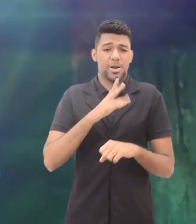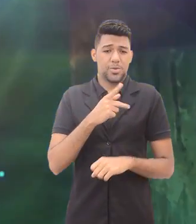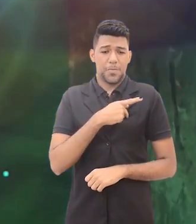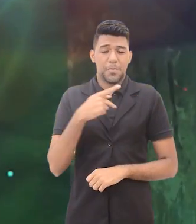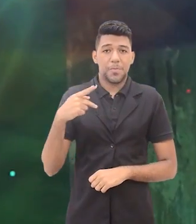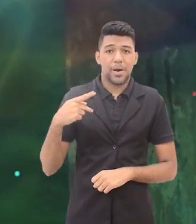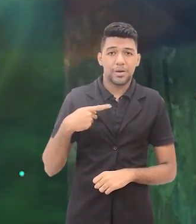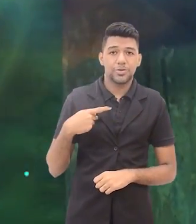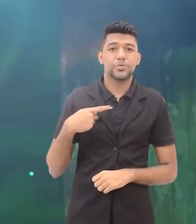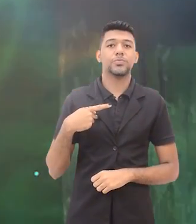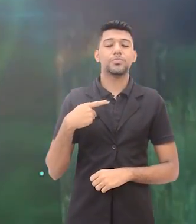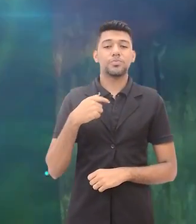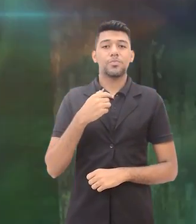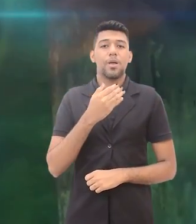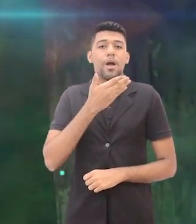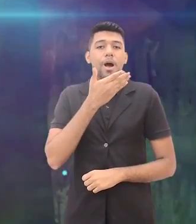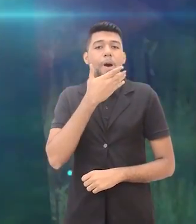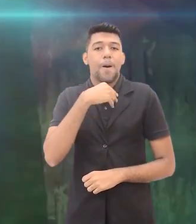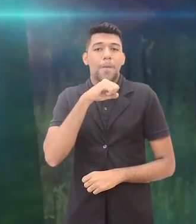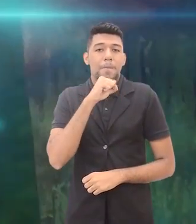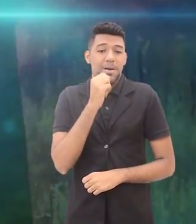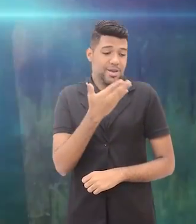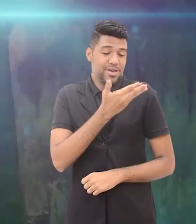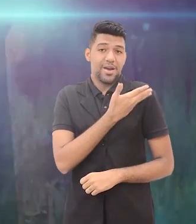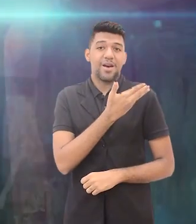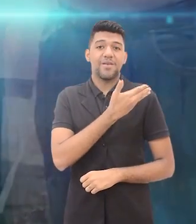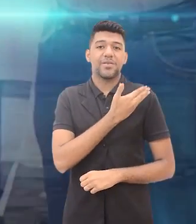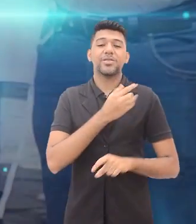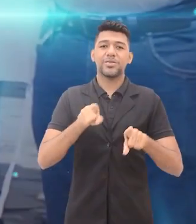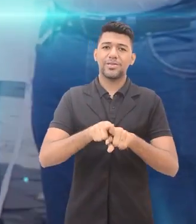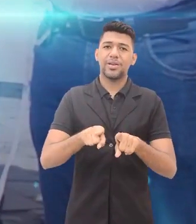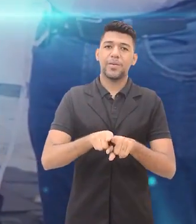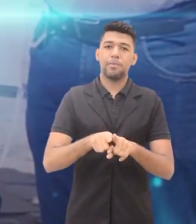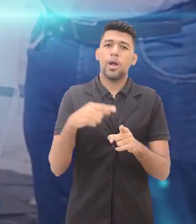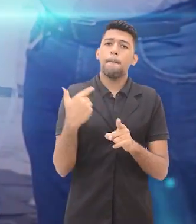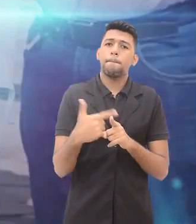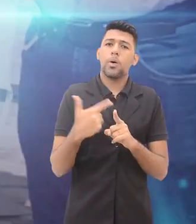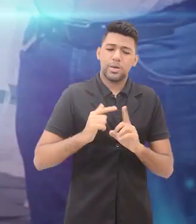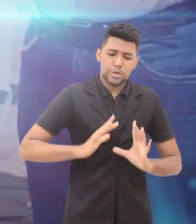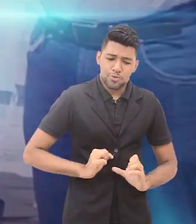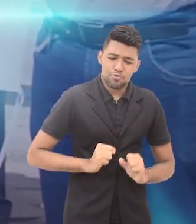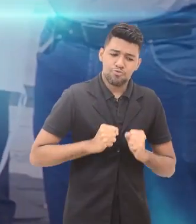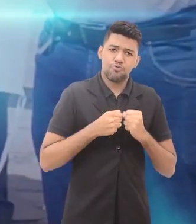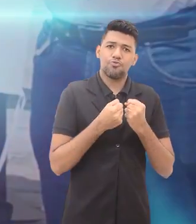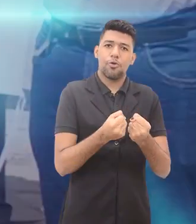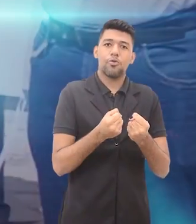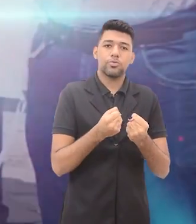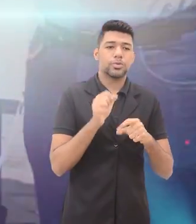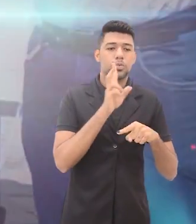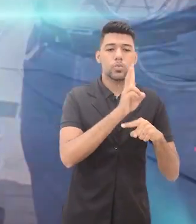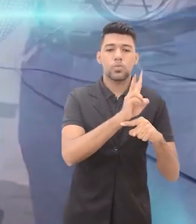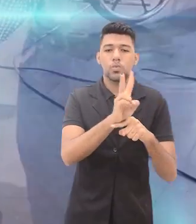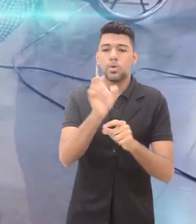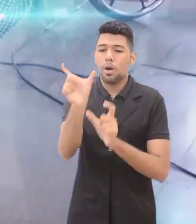que um pastor. É um amigo, um pai, que tem dedicado este presente